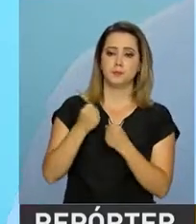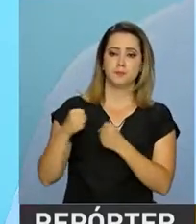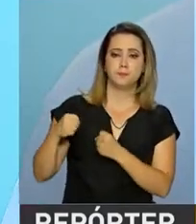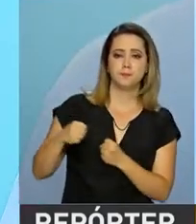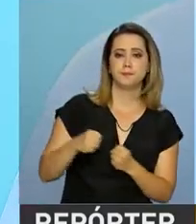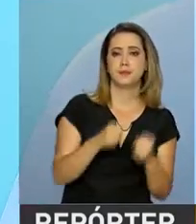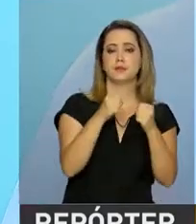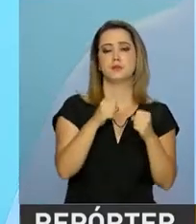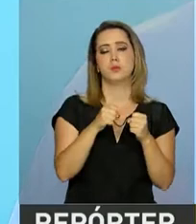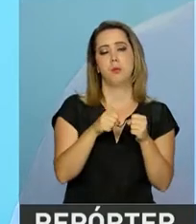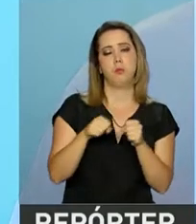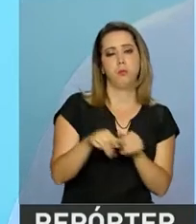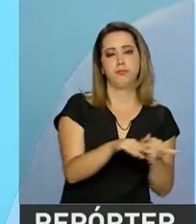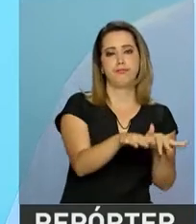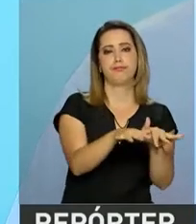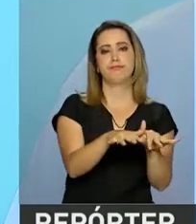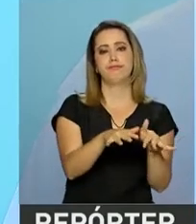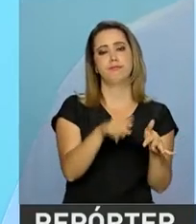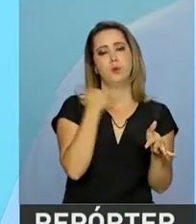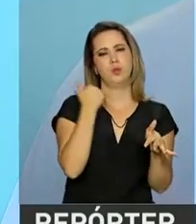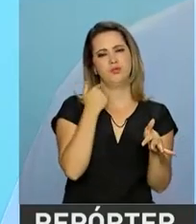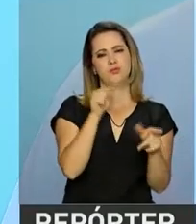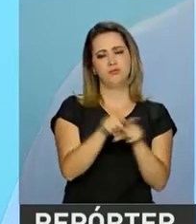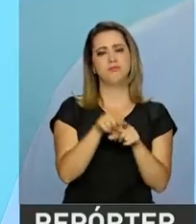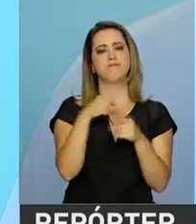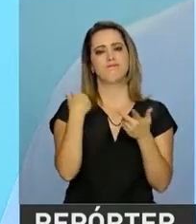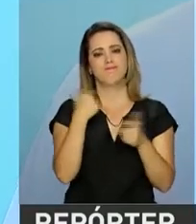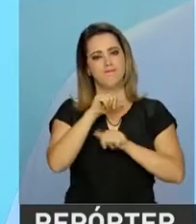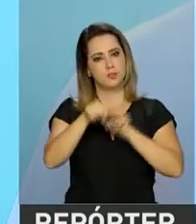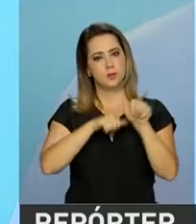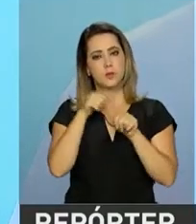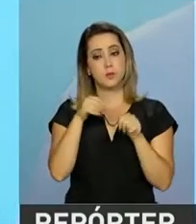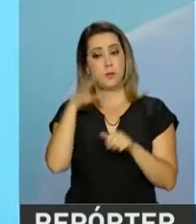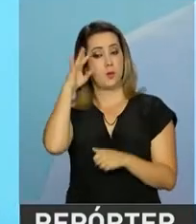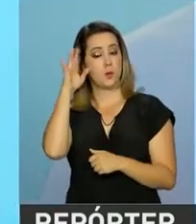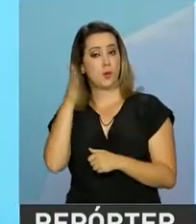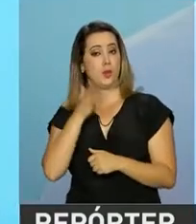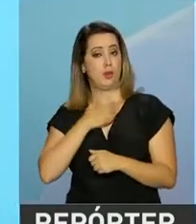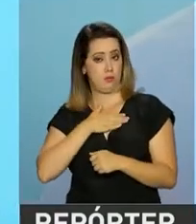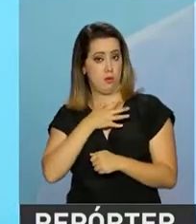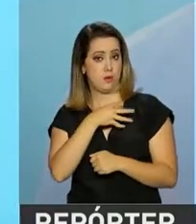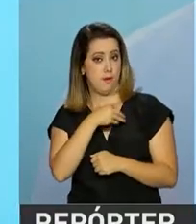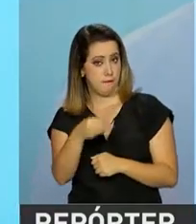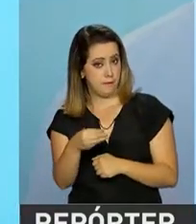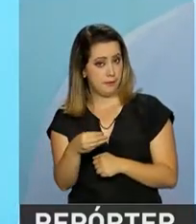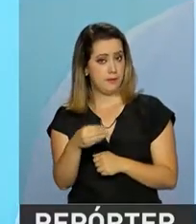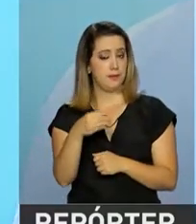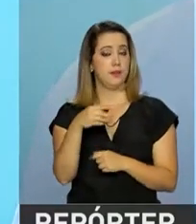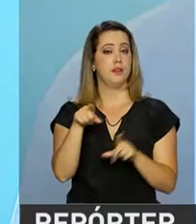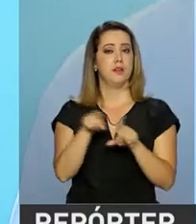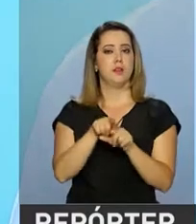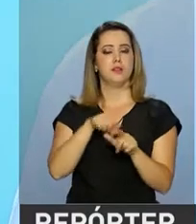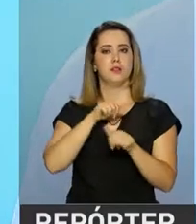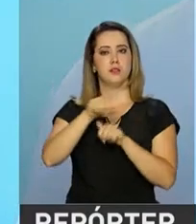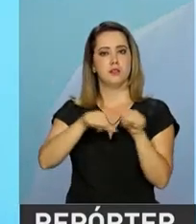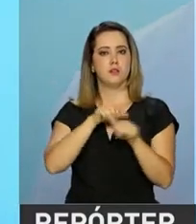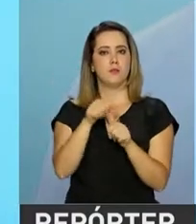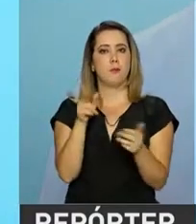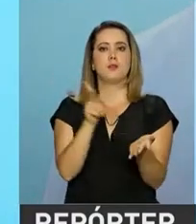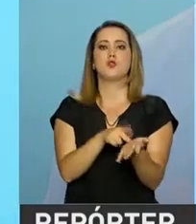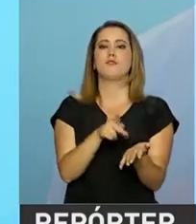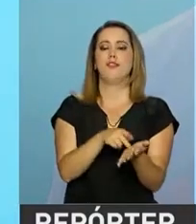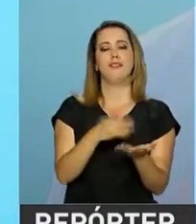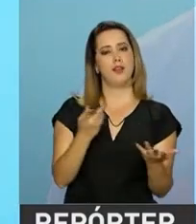automóvel. E nós resolvemos transformar um sonho da nossa filha Rafaela em uma realidade.